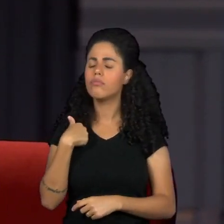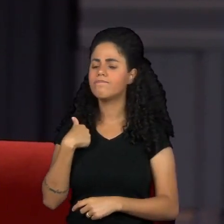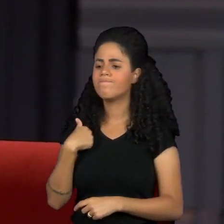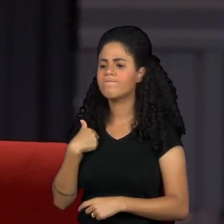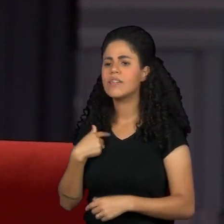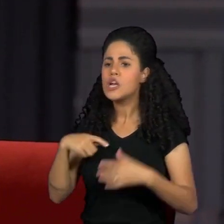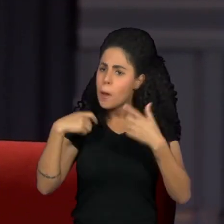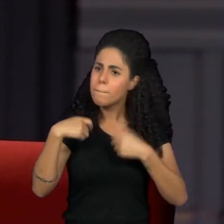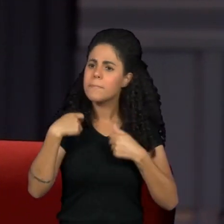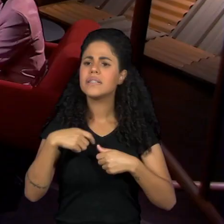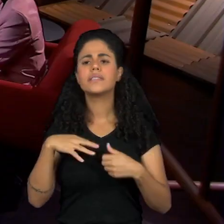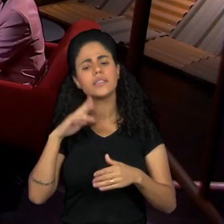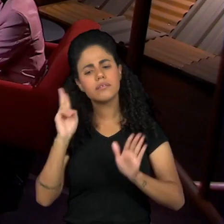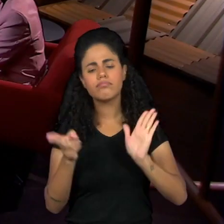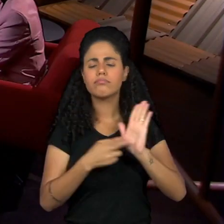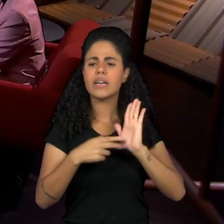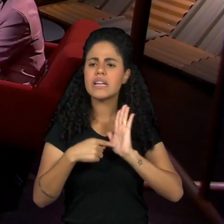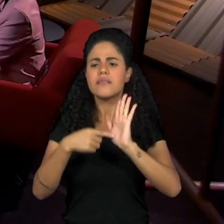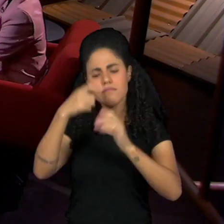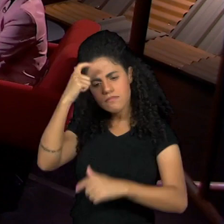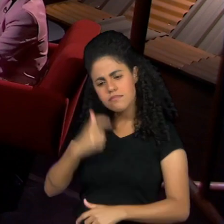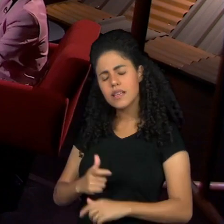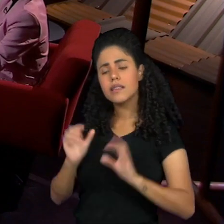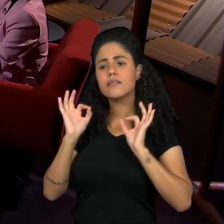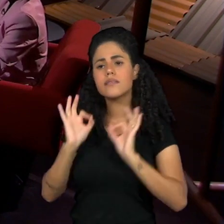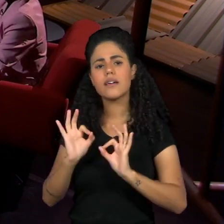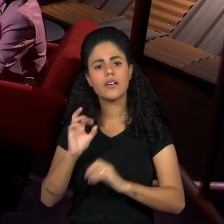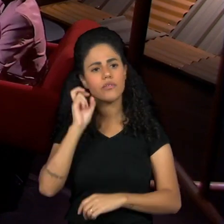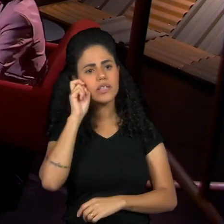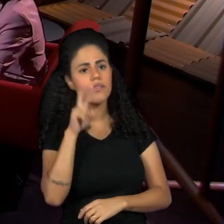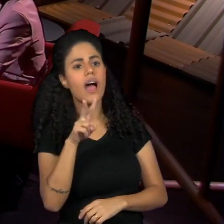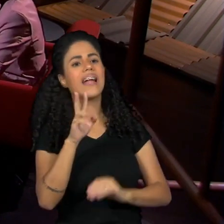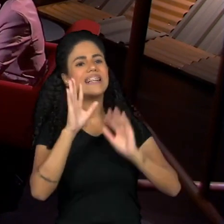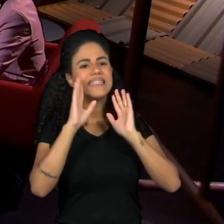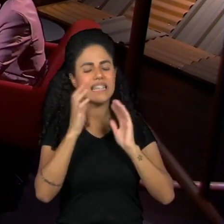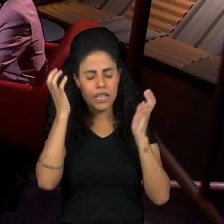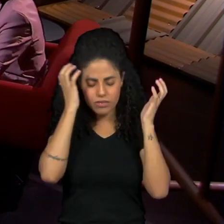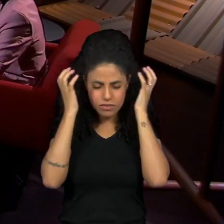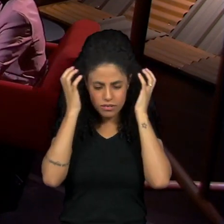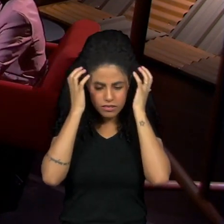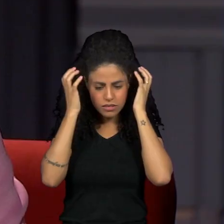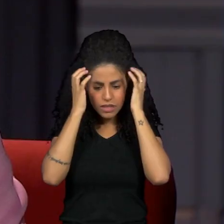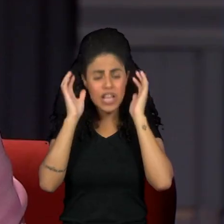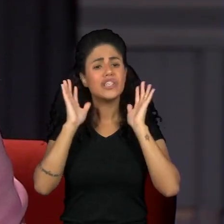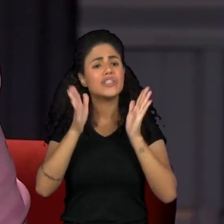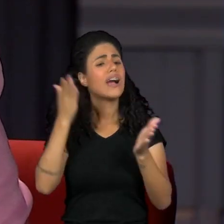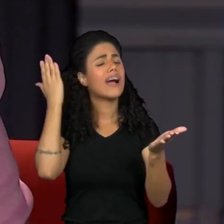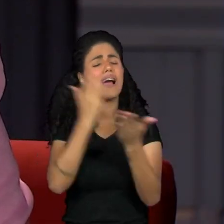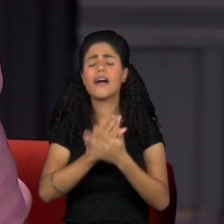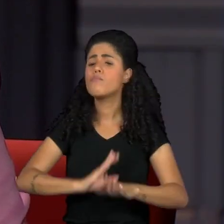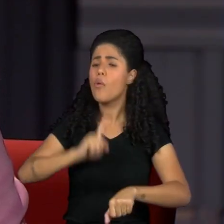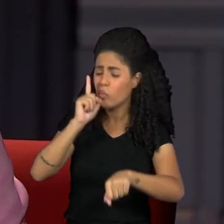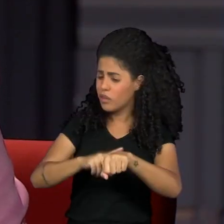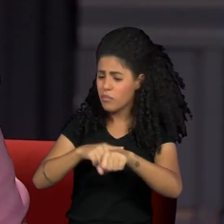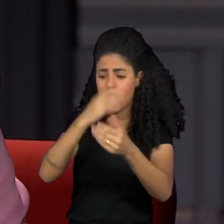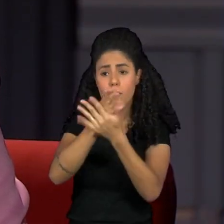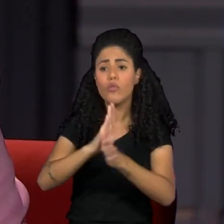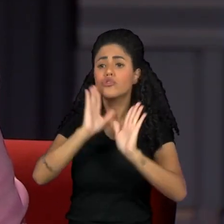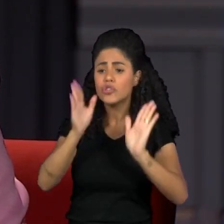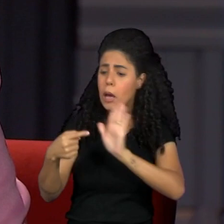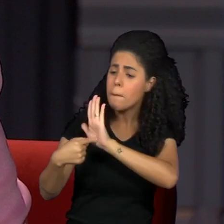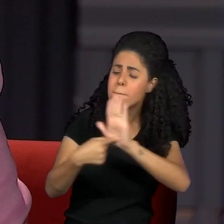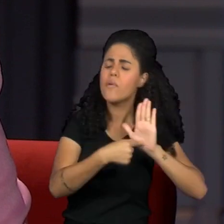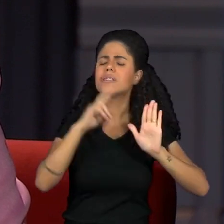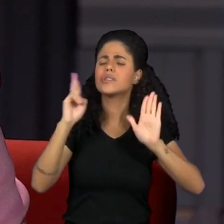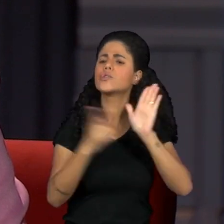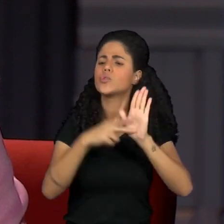mesma de me permitir. De olhar para algo que para você já estava ali. De falar, chega, você quer enganar quem? Você